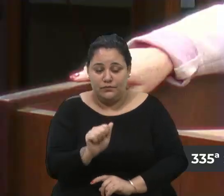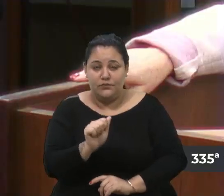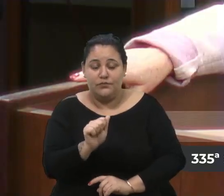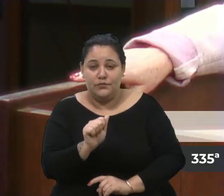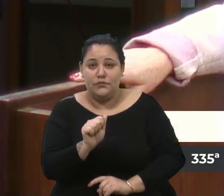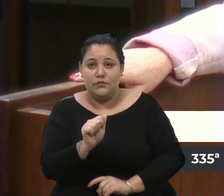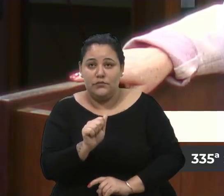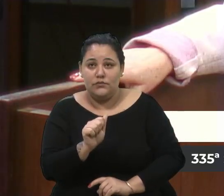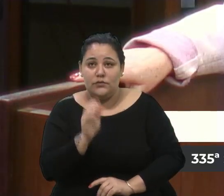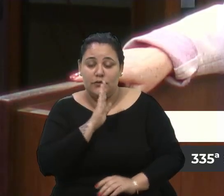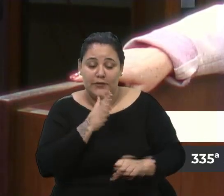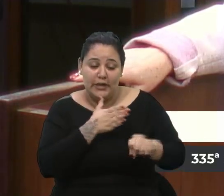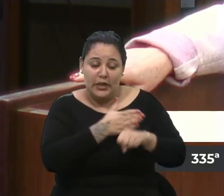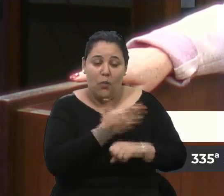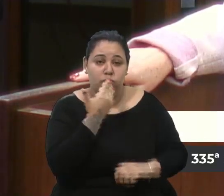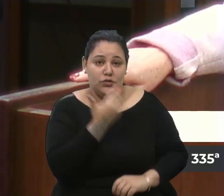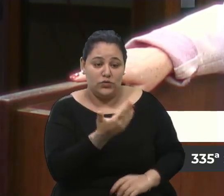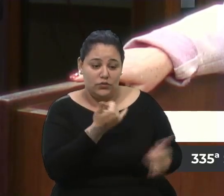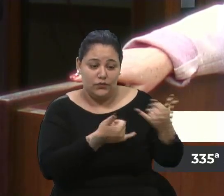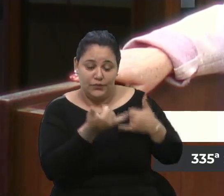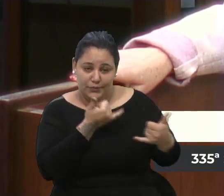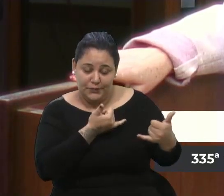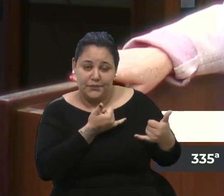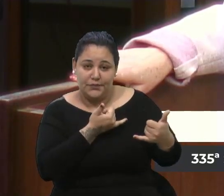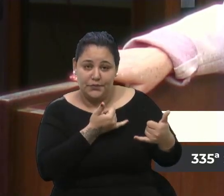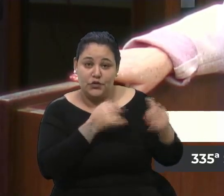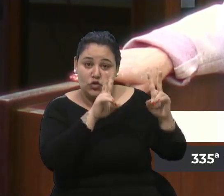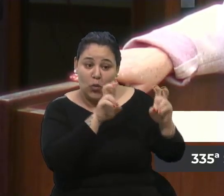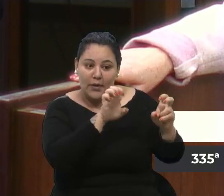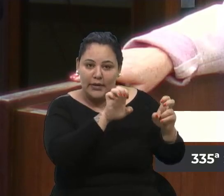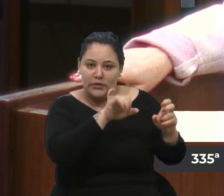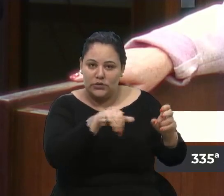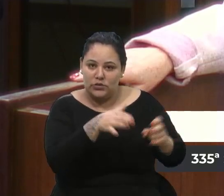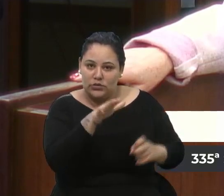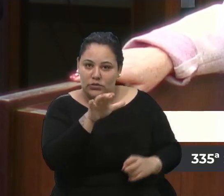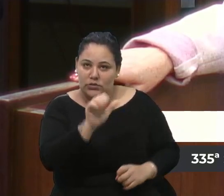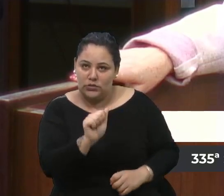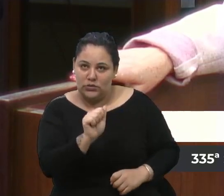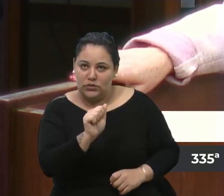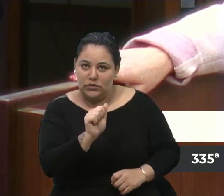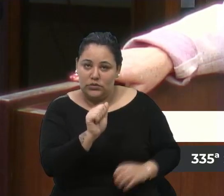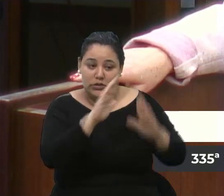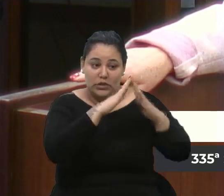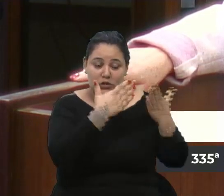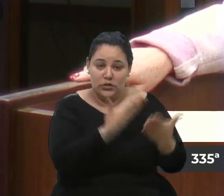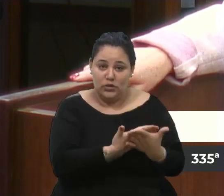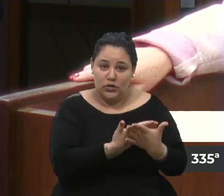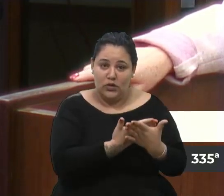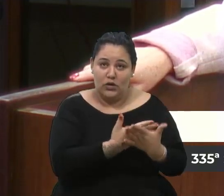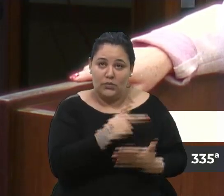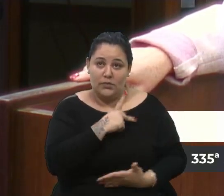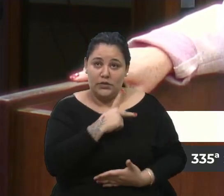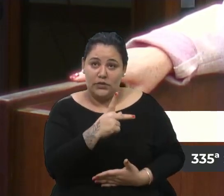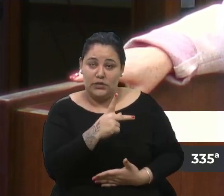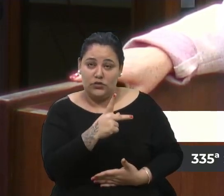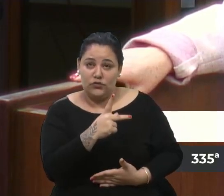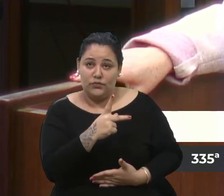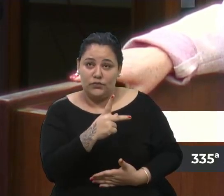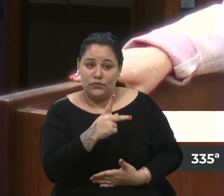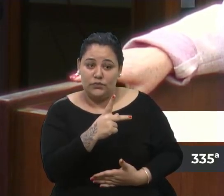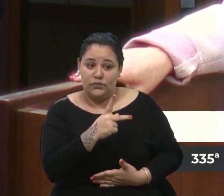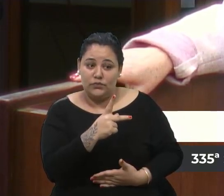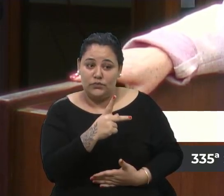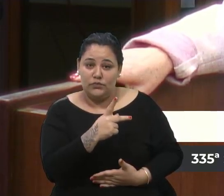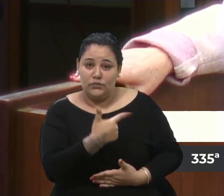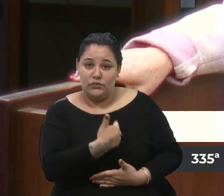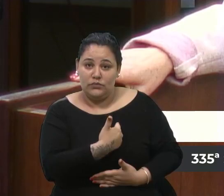entrar um pedido de informação sobre a EJA no Colégio Presidente Vargas, na Escola Presidente Vargas. Ali tem problema